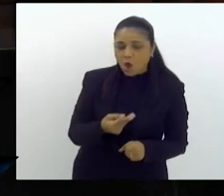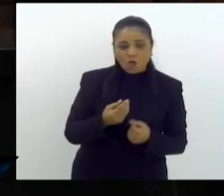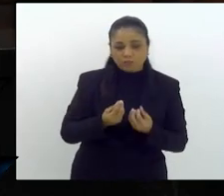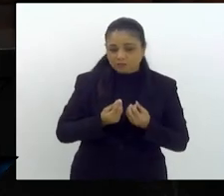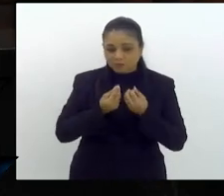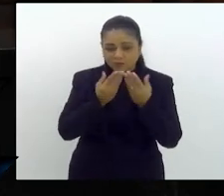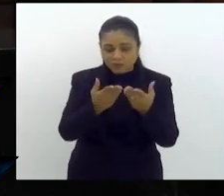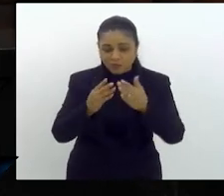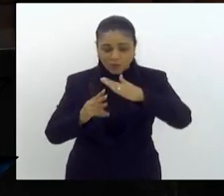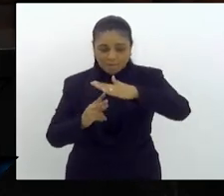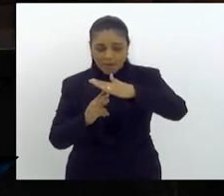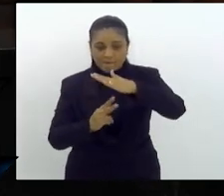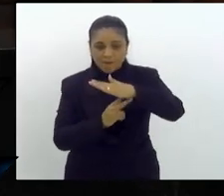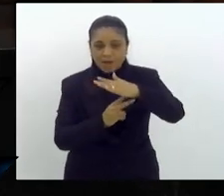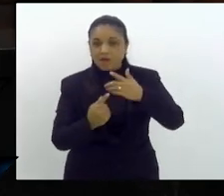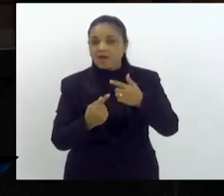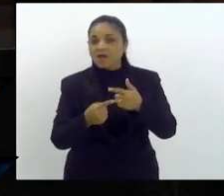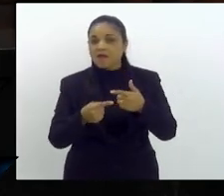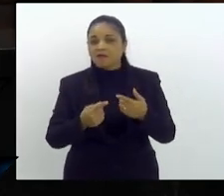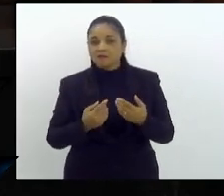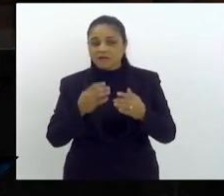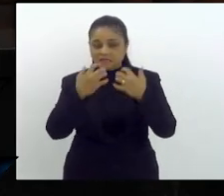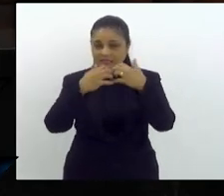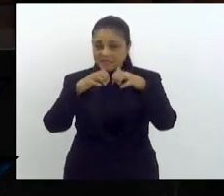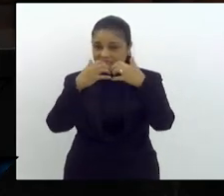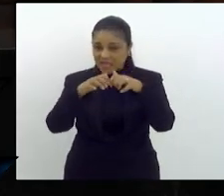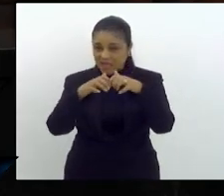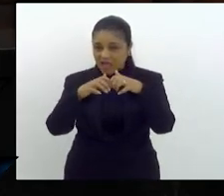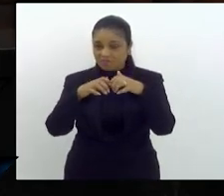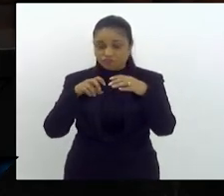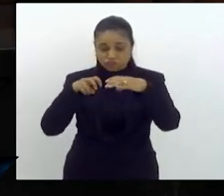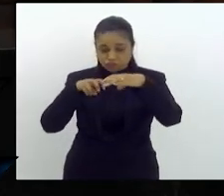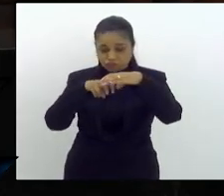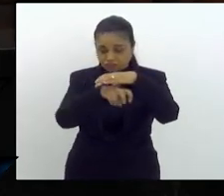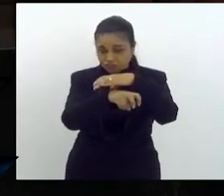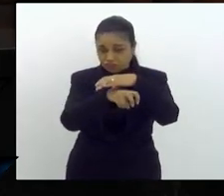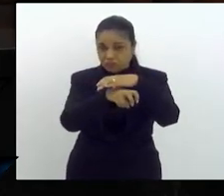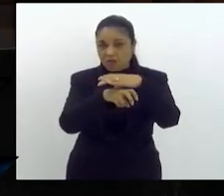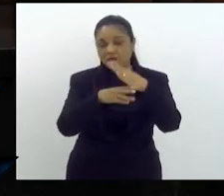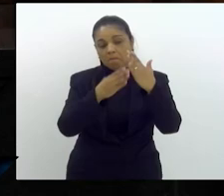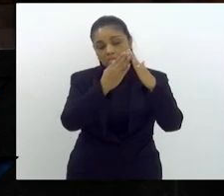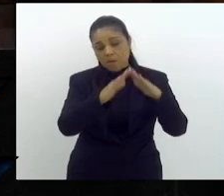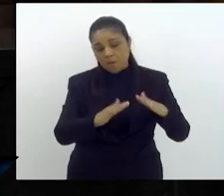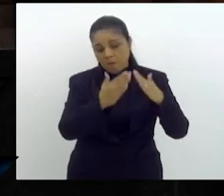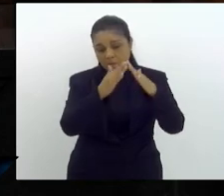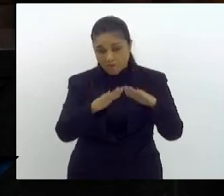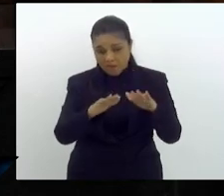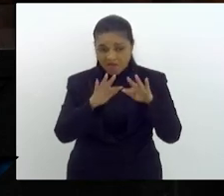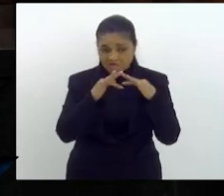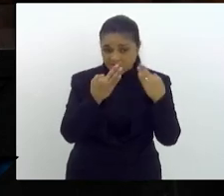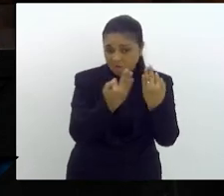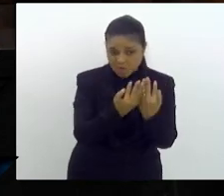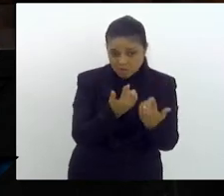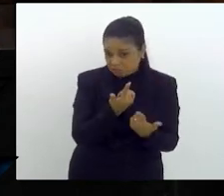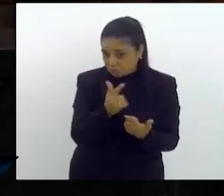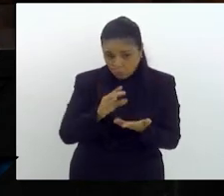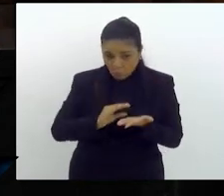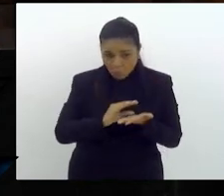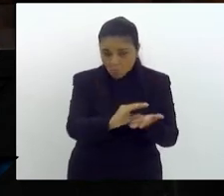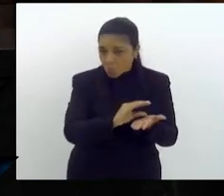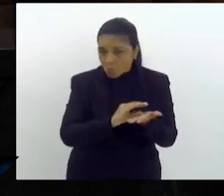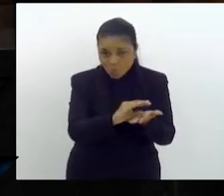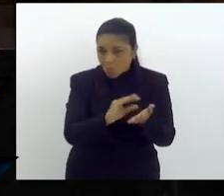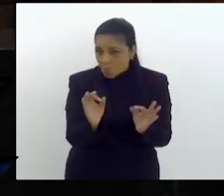é da nova subida da Serra que causou o túnel do Contorno que engoliu casas e que até hoje as famílias não foram